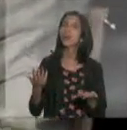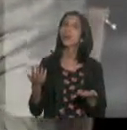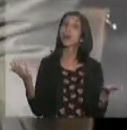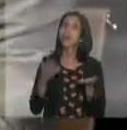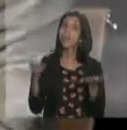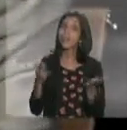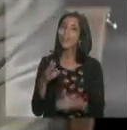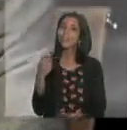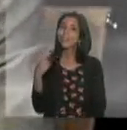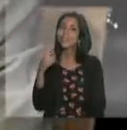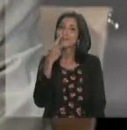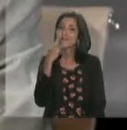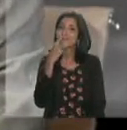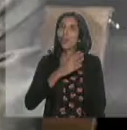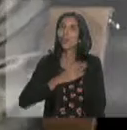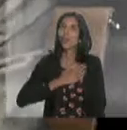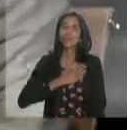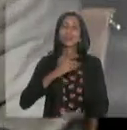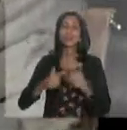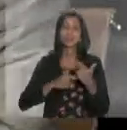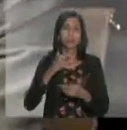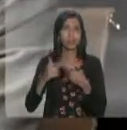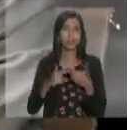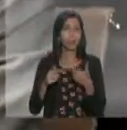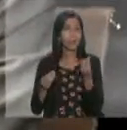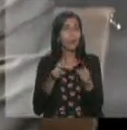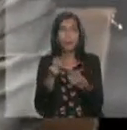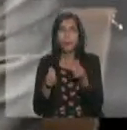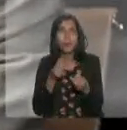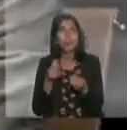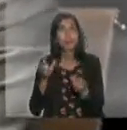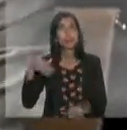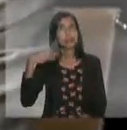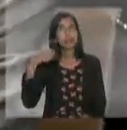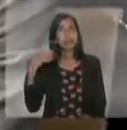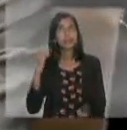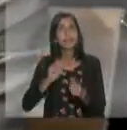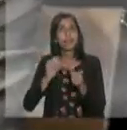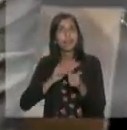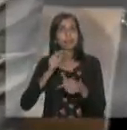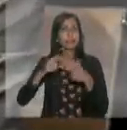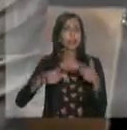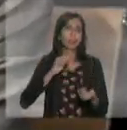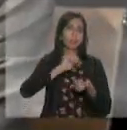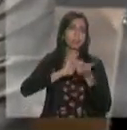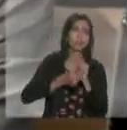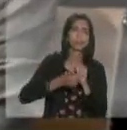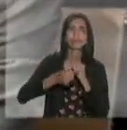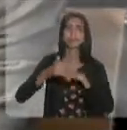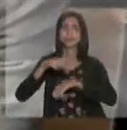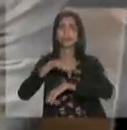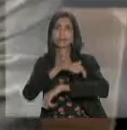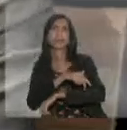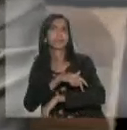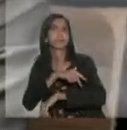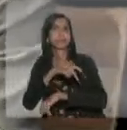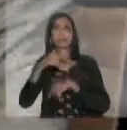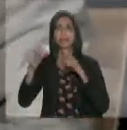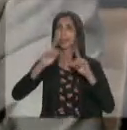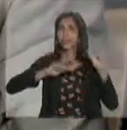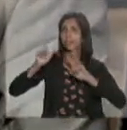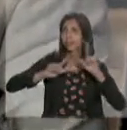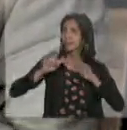então entrar na tua praia agora. Como é que foi que você, depois de ter feito tanta coisa, jogado futebol, ser modelo, ter feito